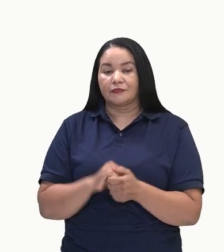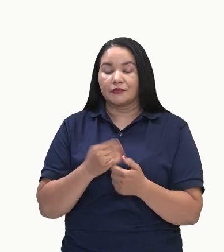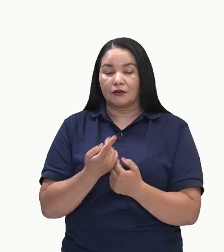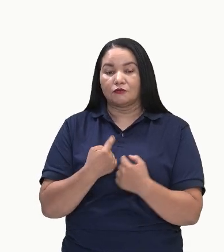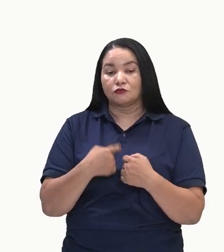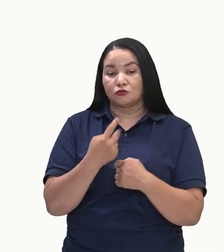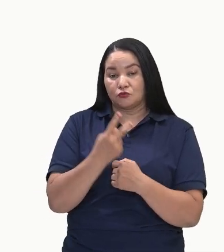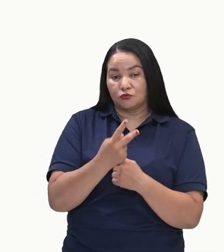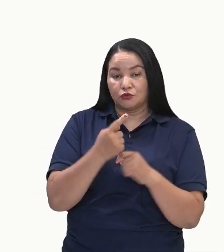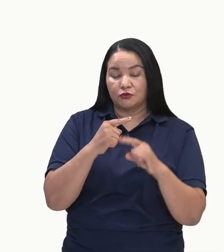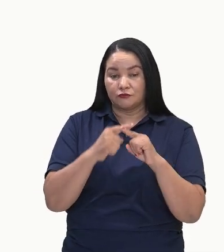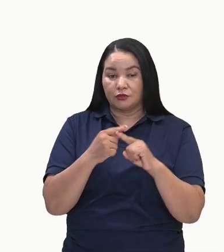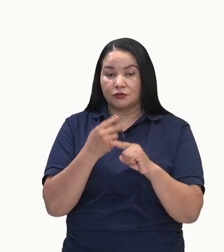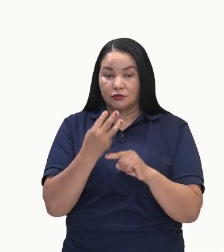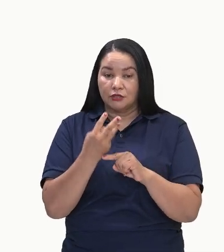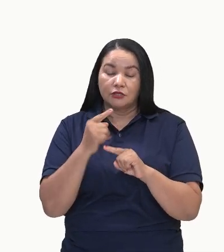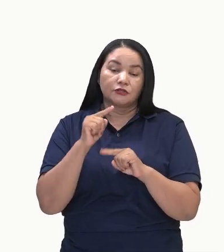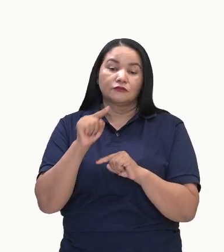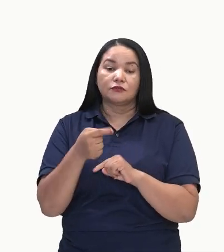vezes